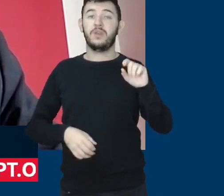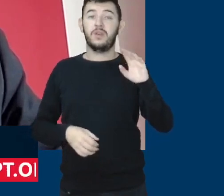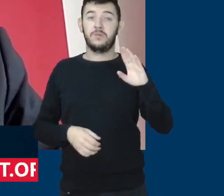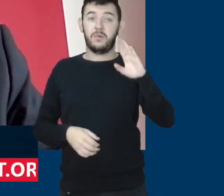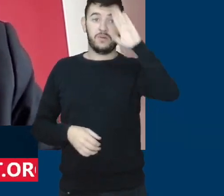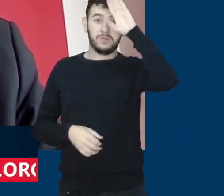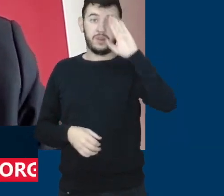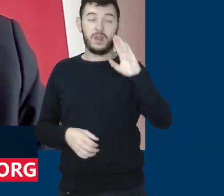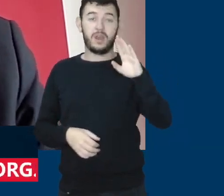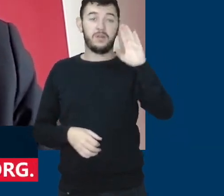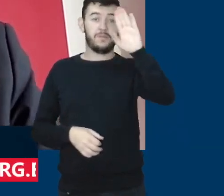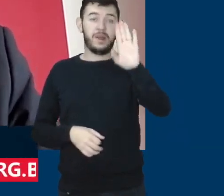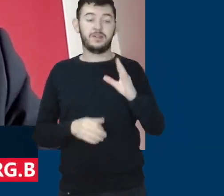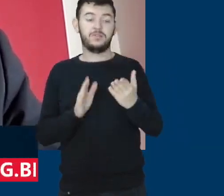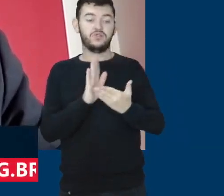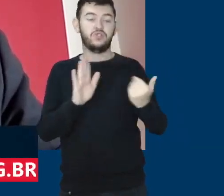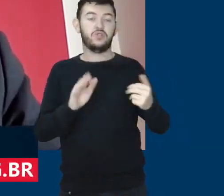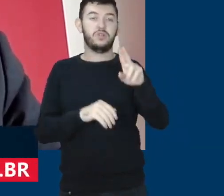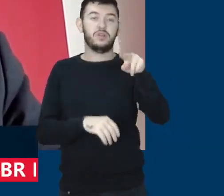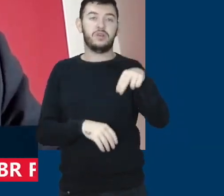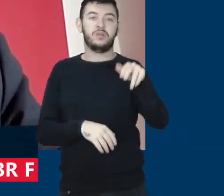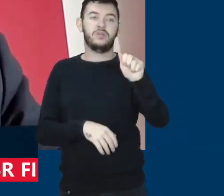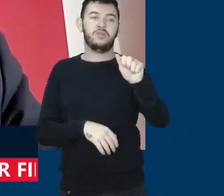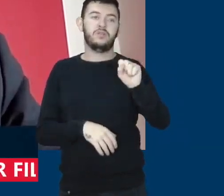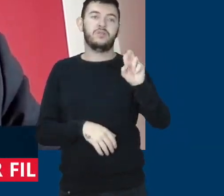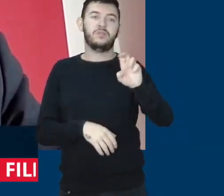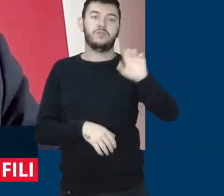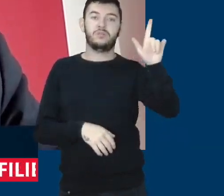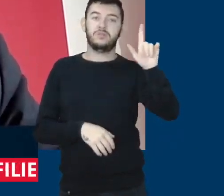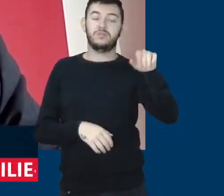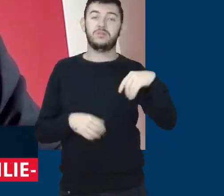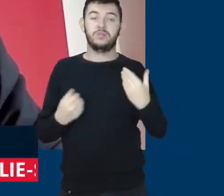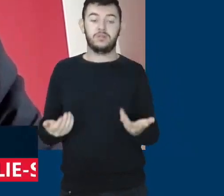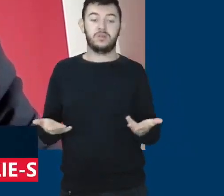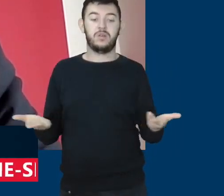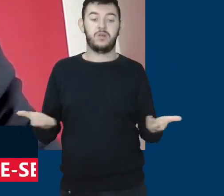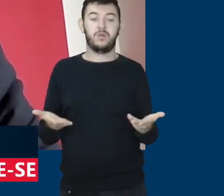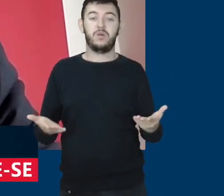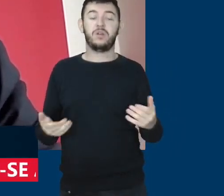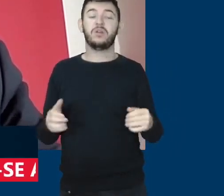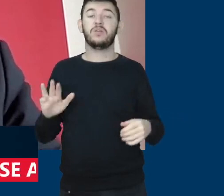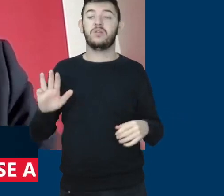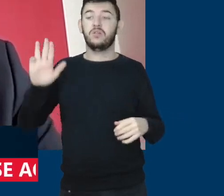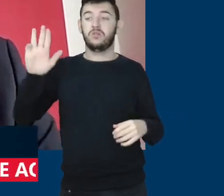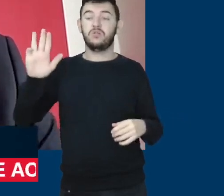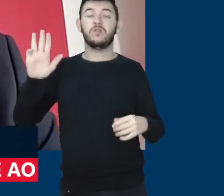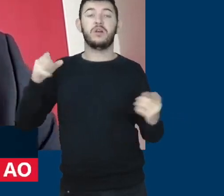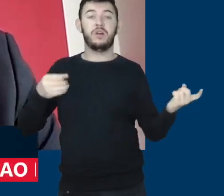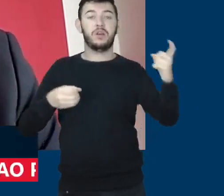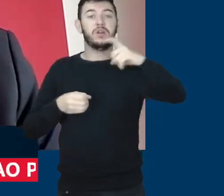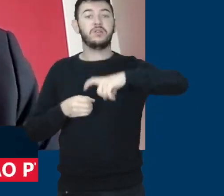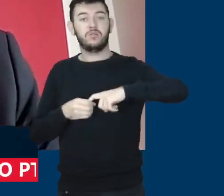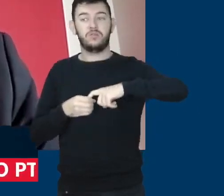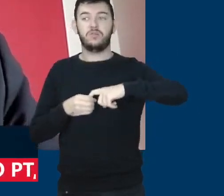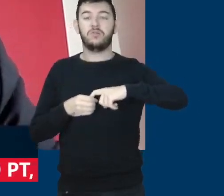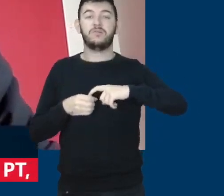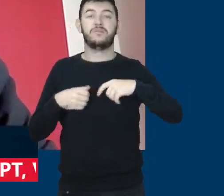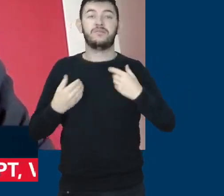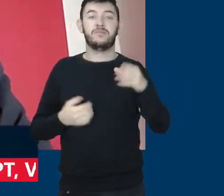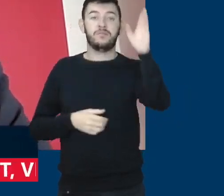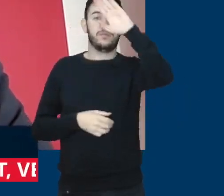retomou, e a entrada do Brasil seguramente vai fazer com que a Unasul vá se fortalecer